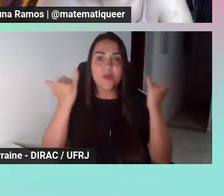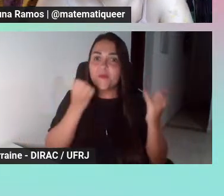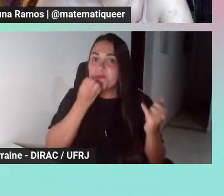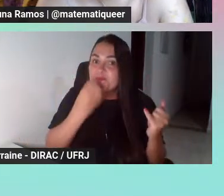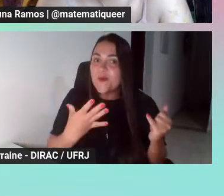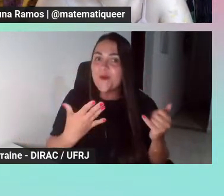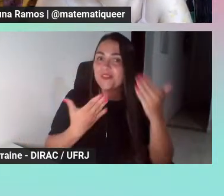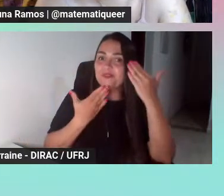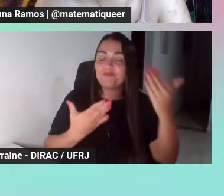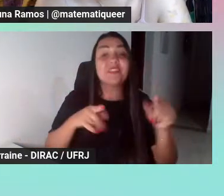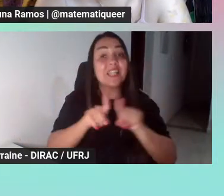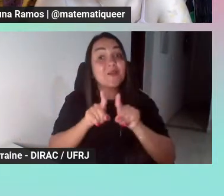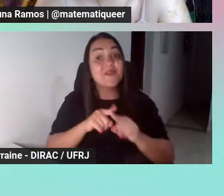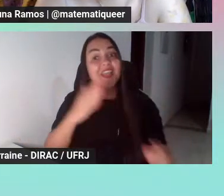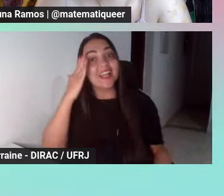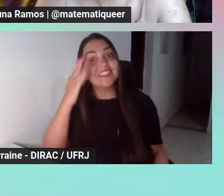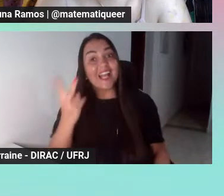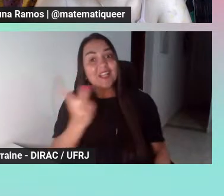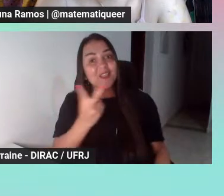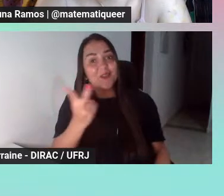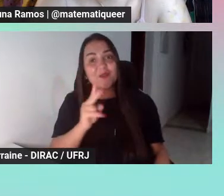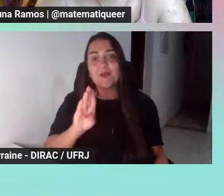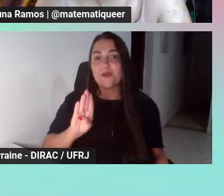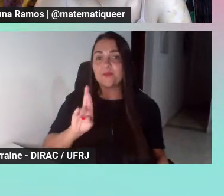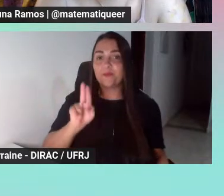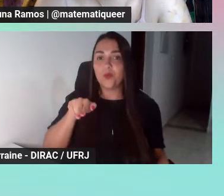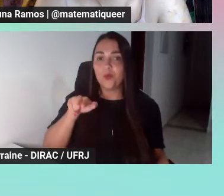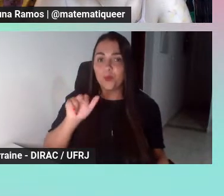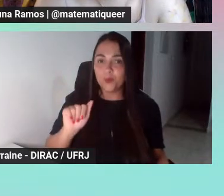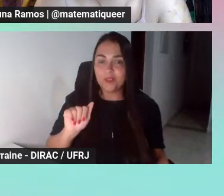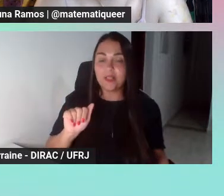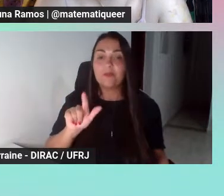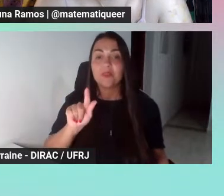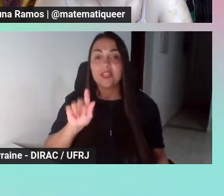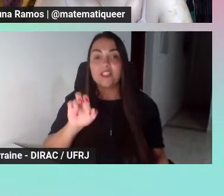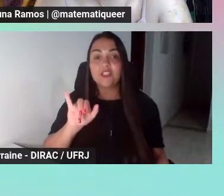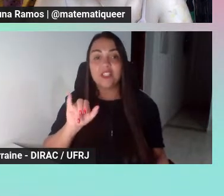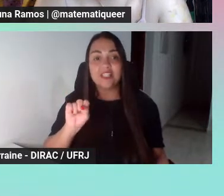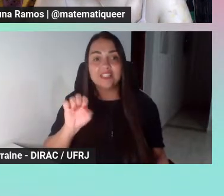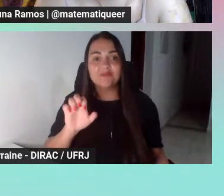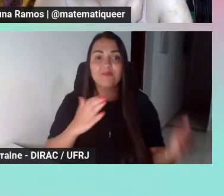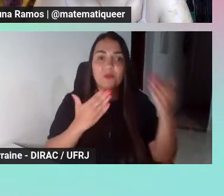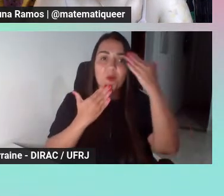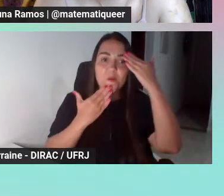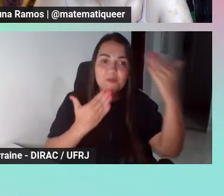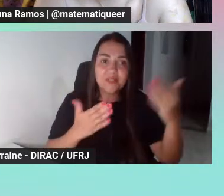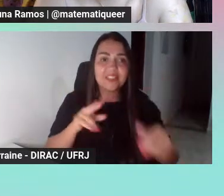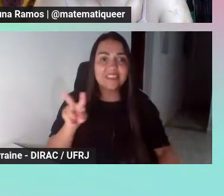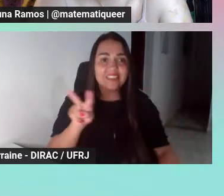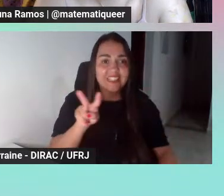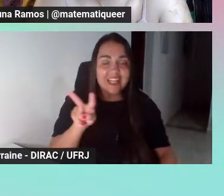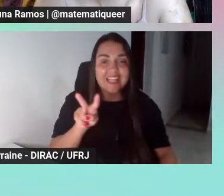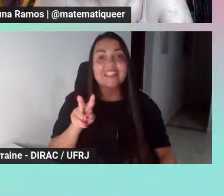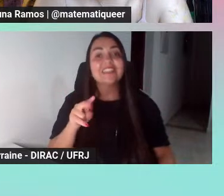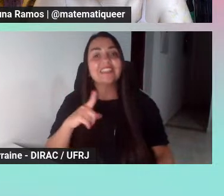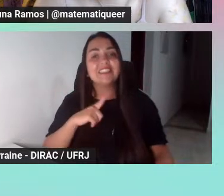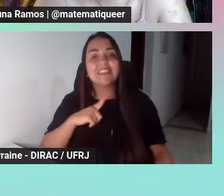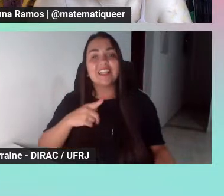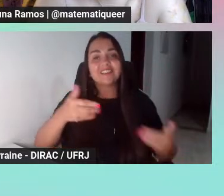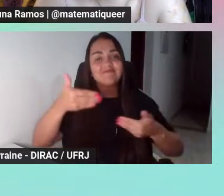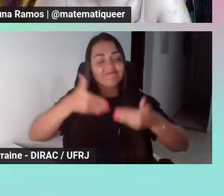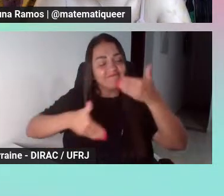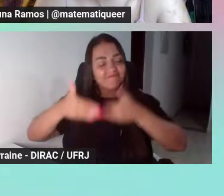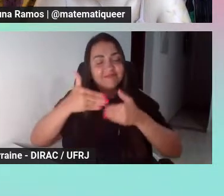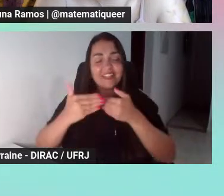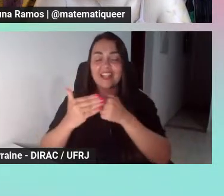agradecer a vocês duas, a Bruna, a Geisa também, por terem me acolhido, né, nessa roda